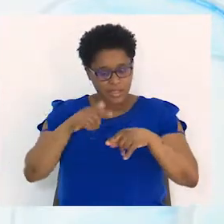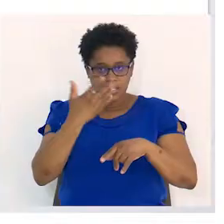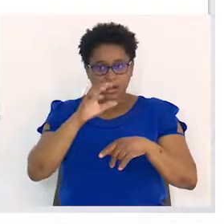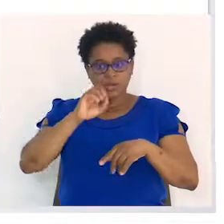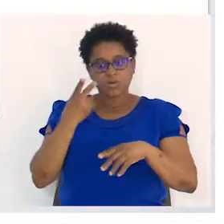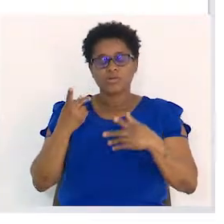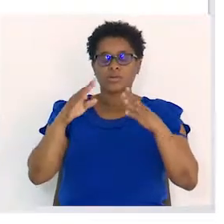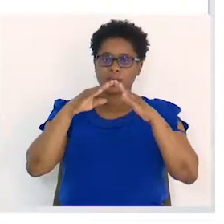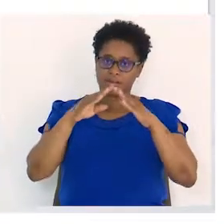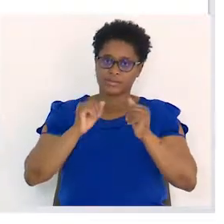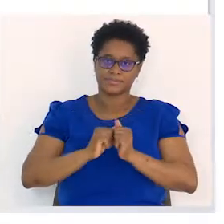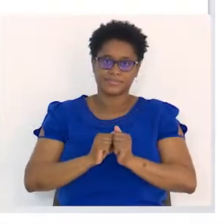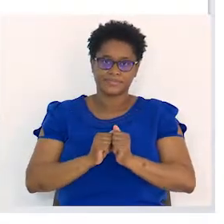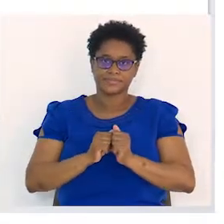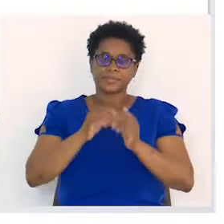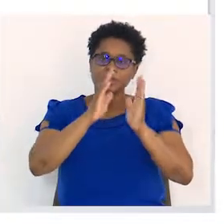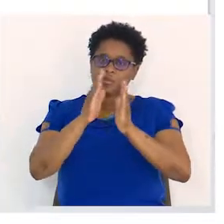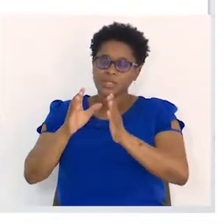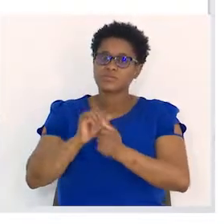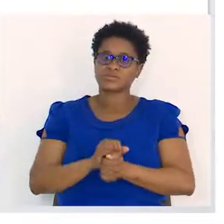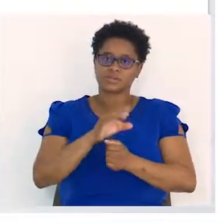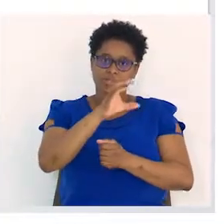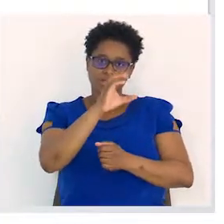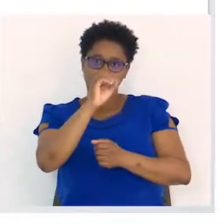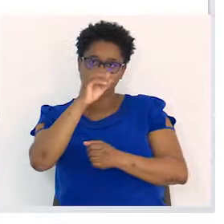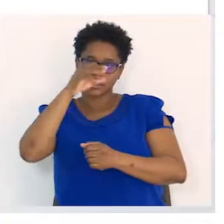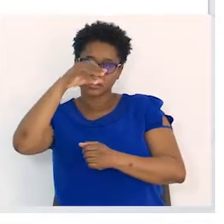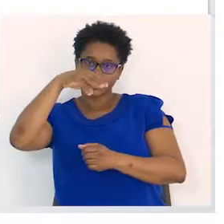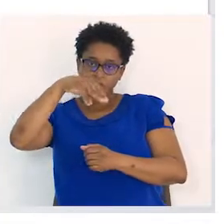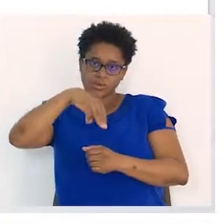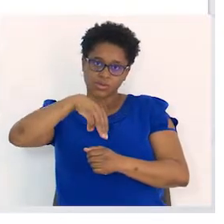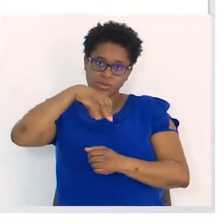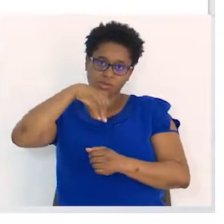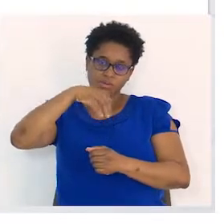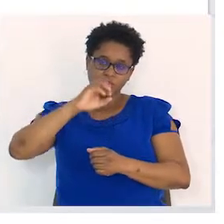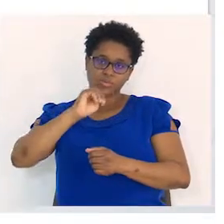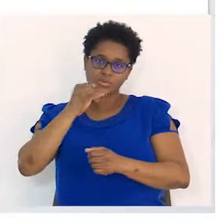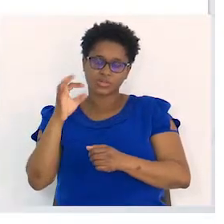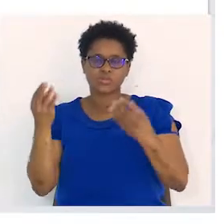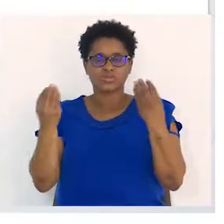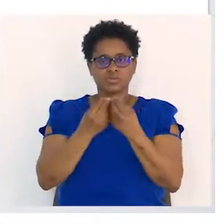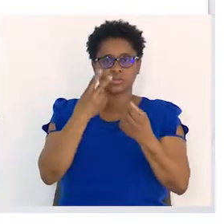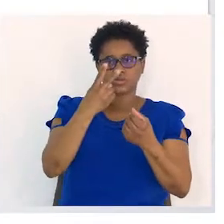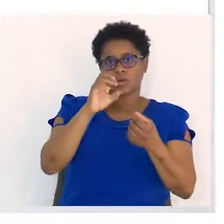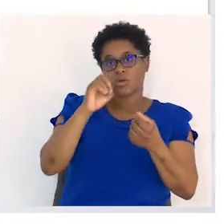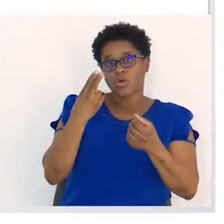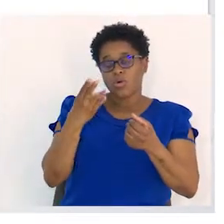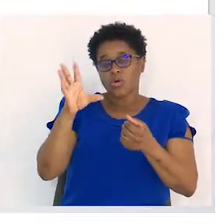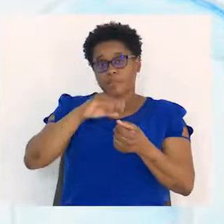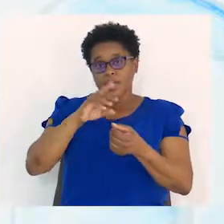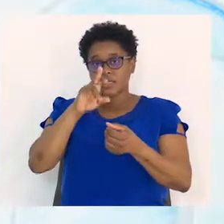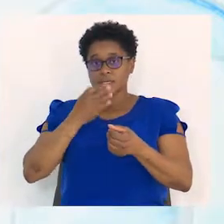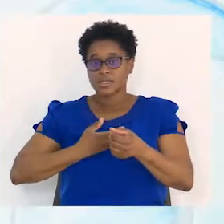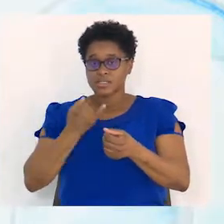casa. Processo de composição. Unir dois ou mais radicais para formar uma nova palavra.